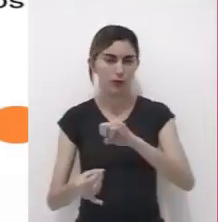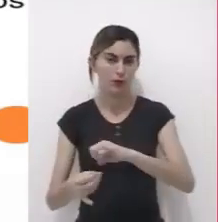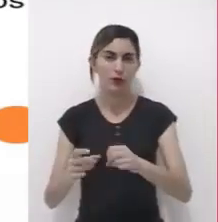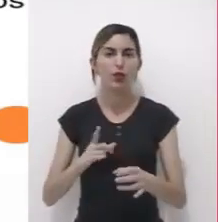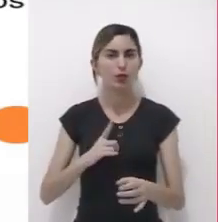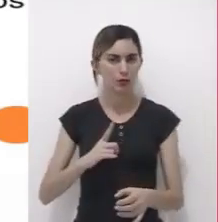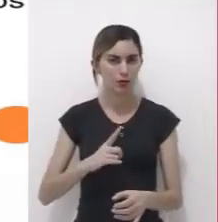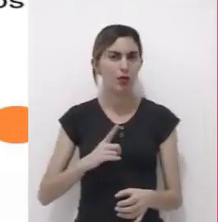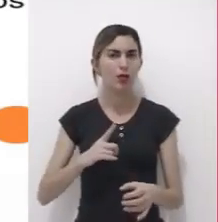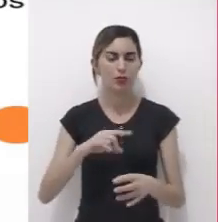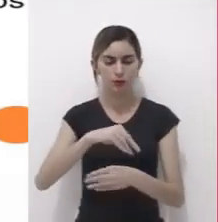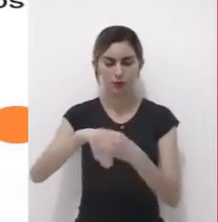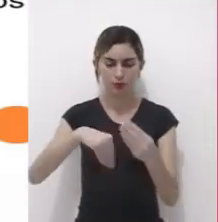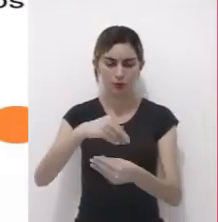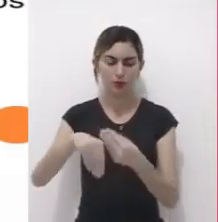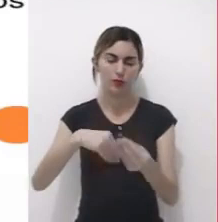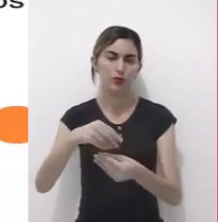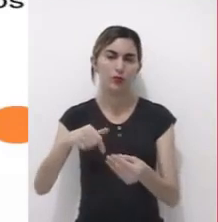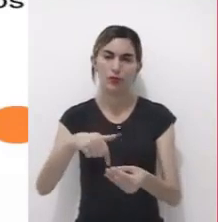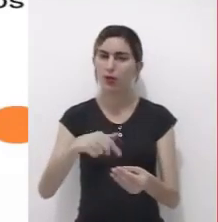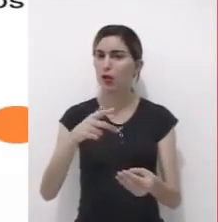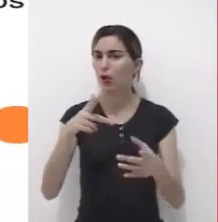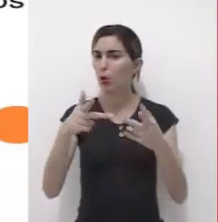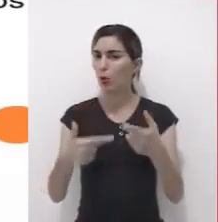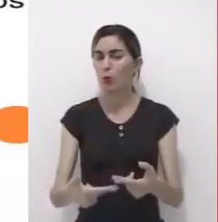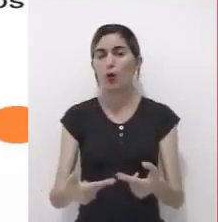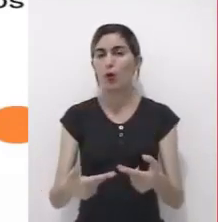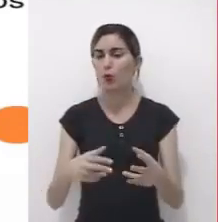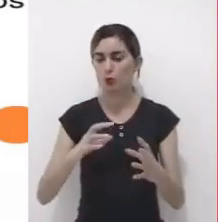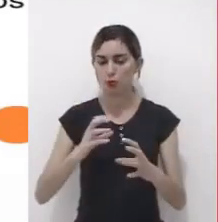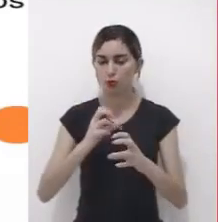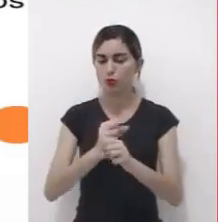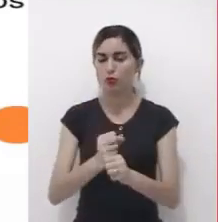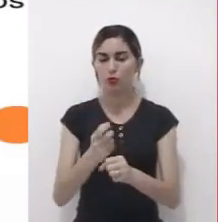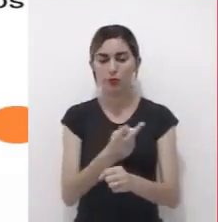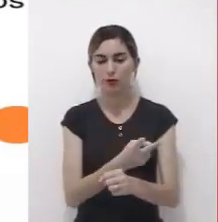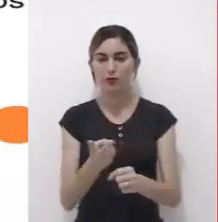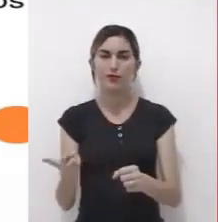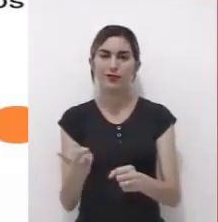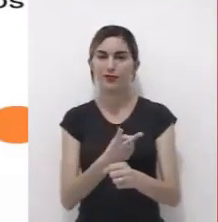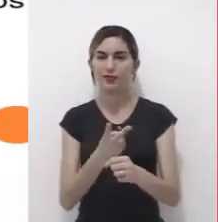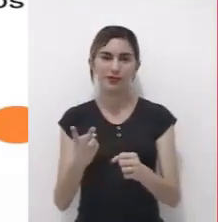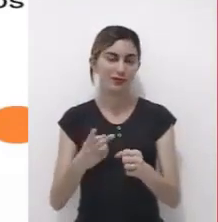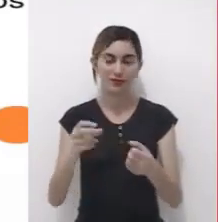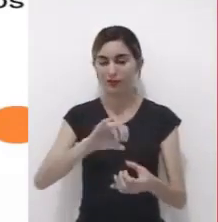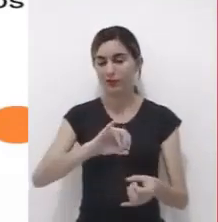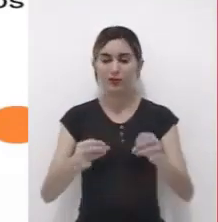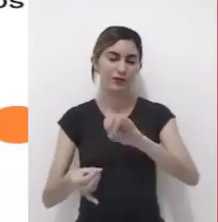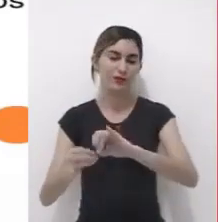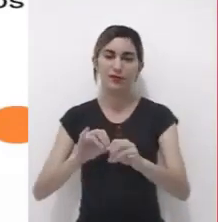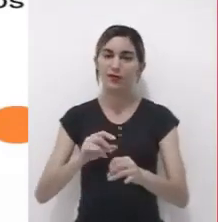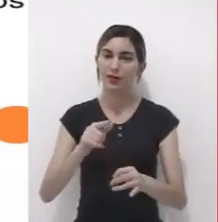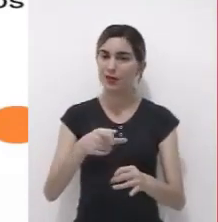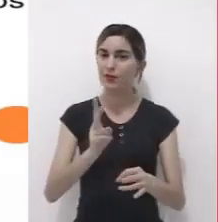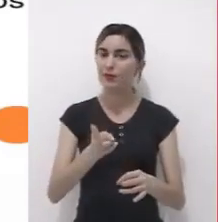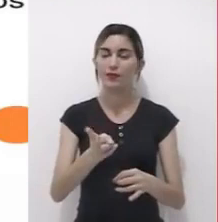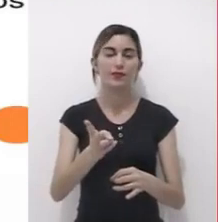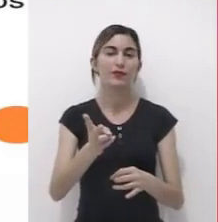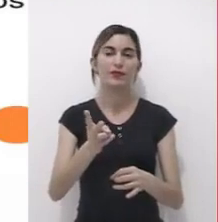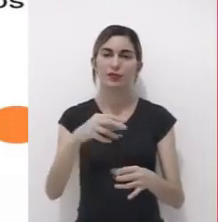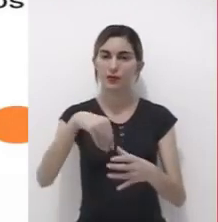presentes, que está presente nos reagentes, vai ser igual à soma dos produtos dos elementos químicos, que vão